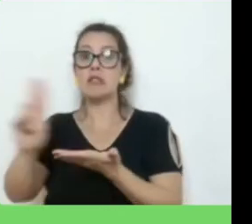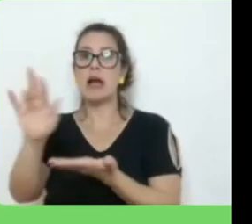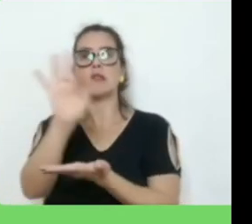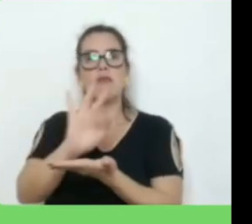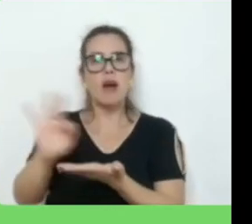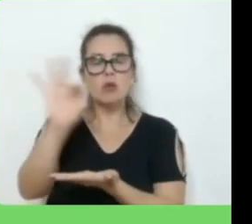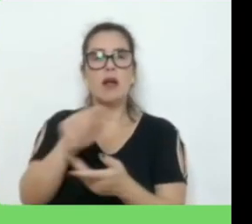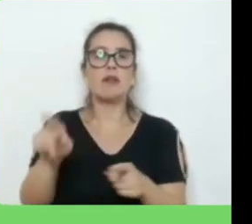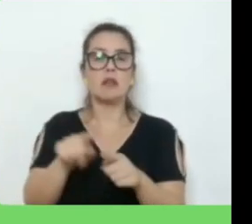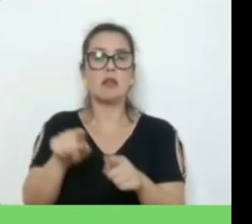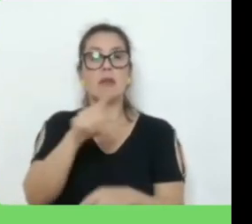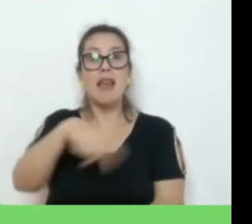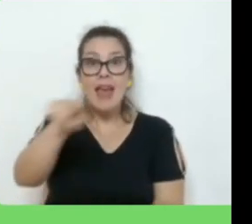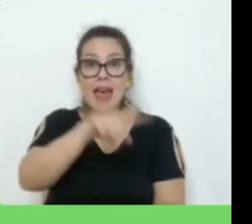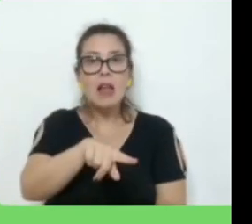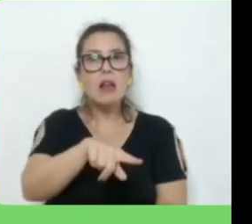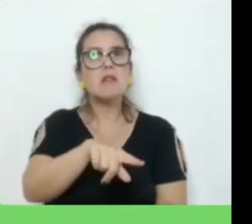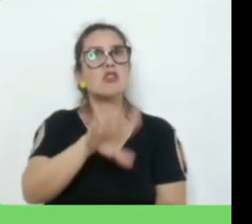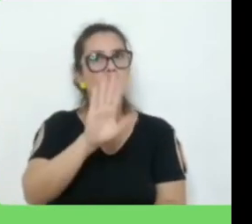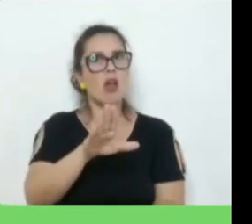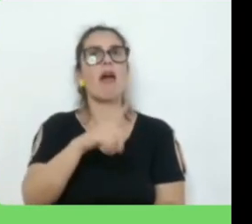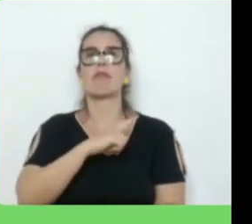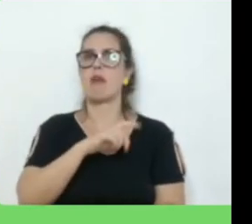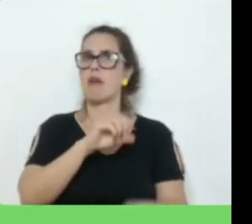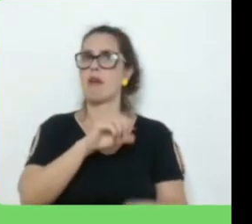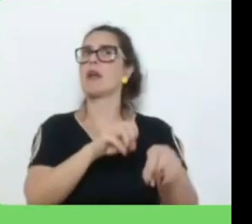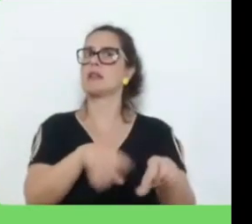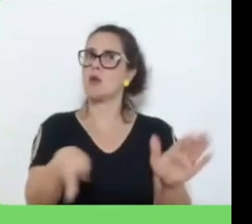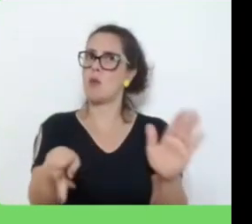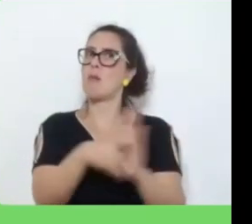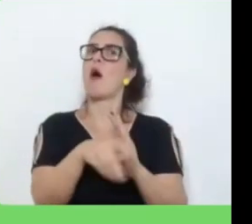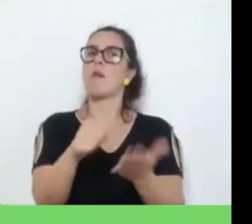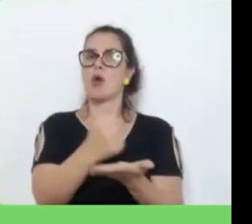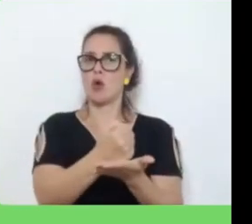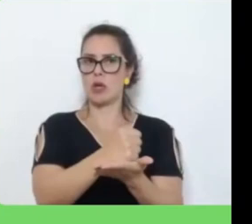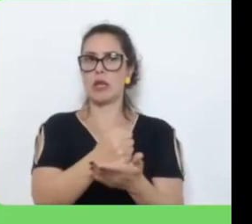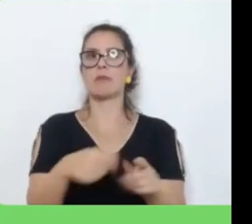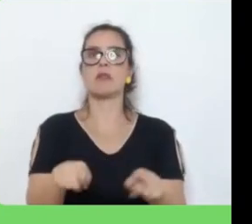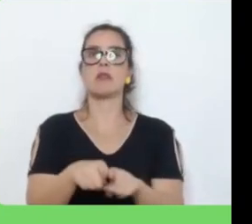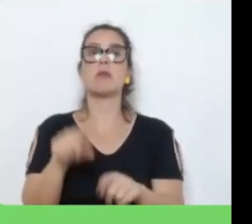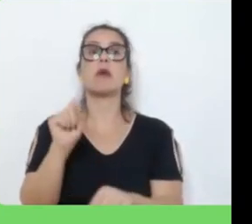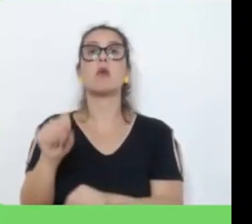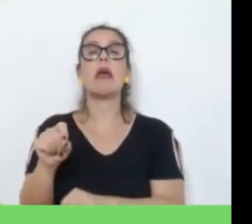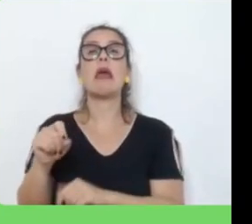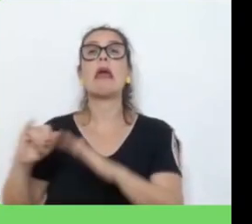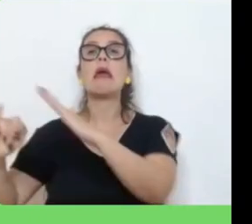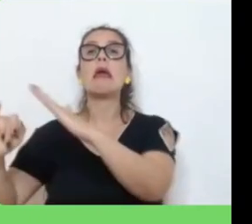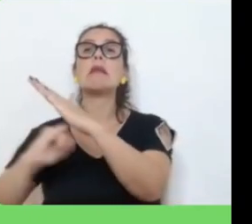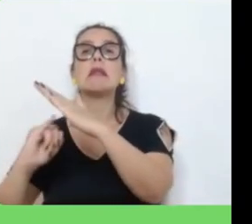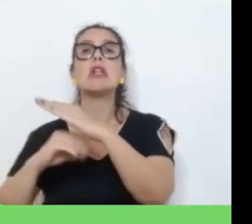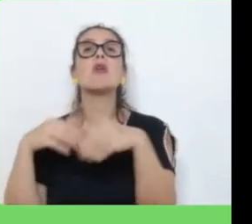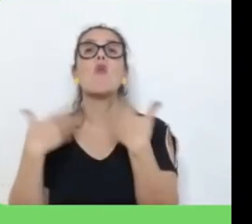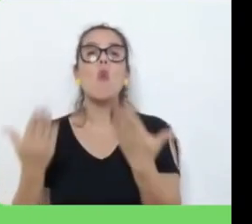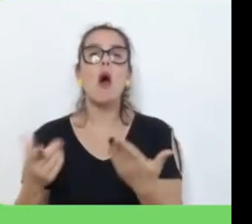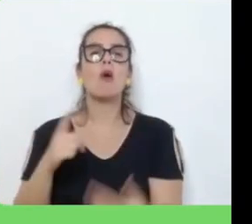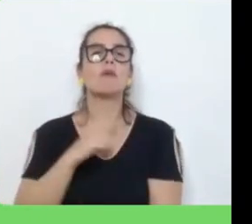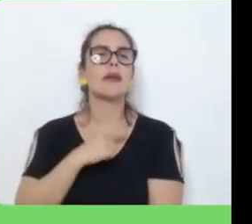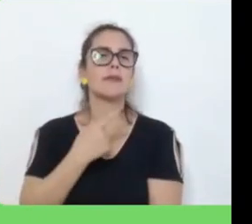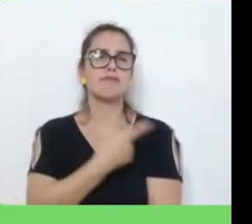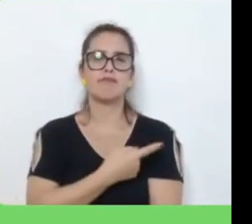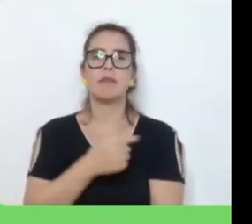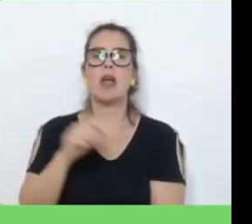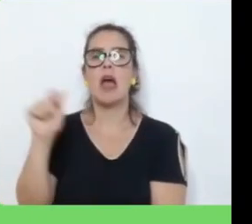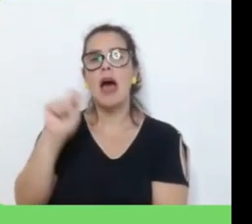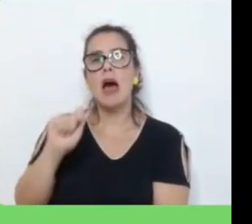que oferece educação em games as entidades tem a rede Progressista de games abra games conselho de diversidade da abr games